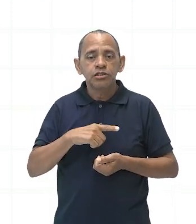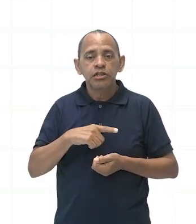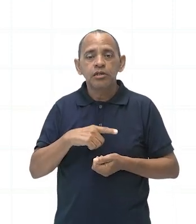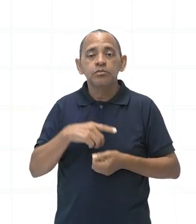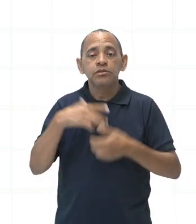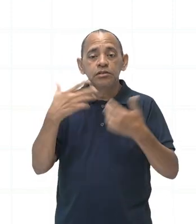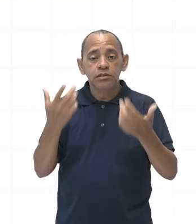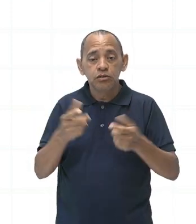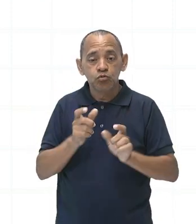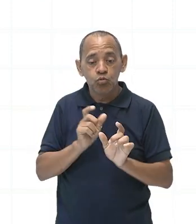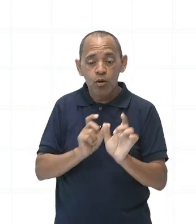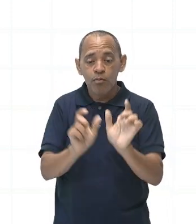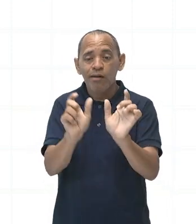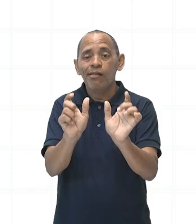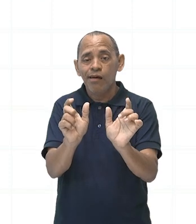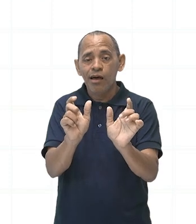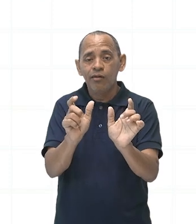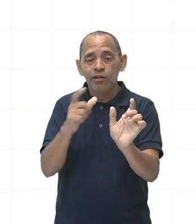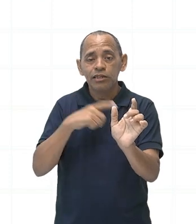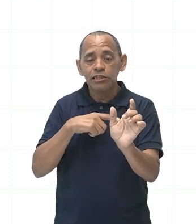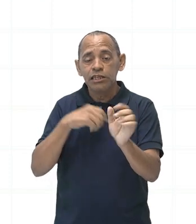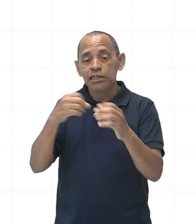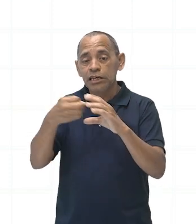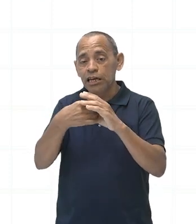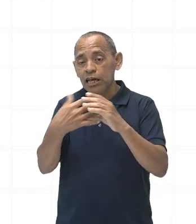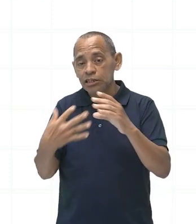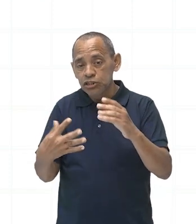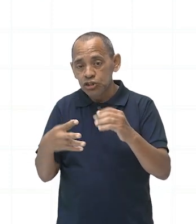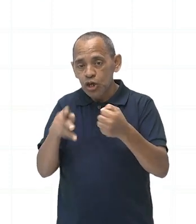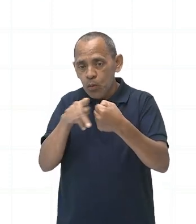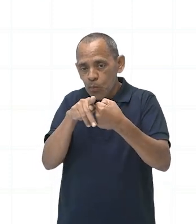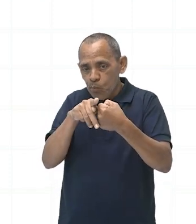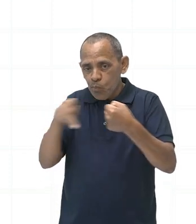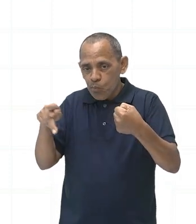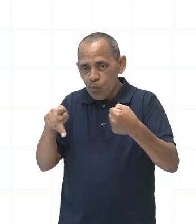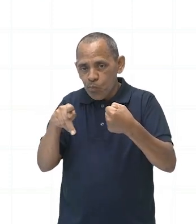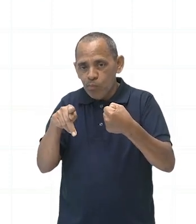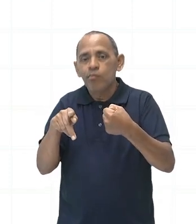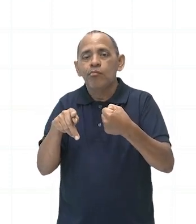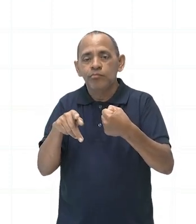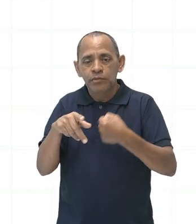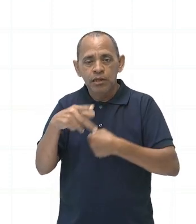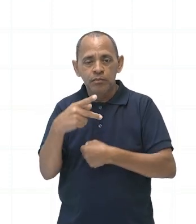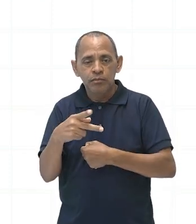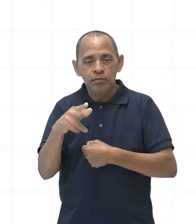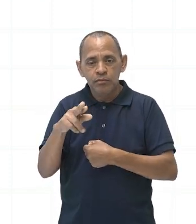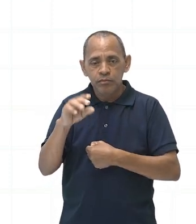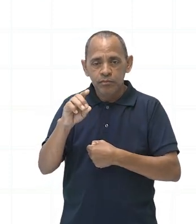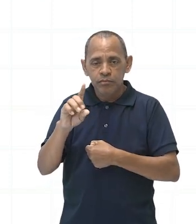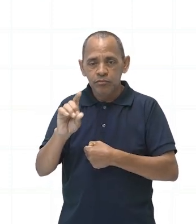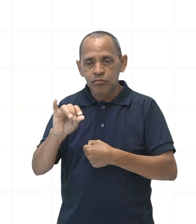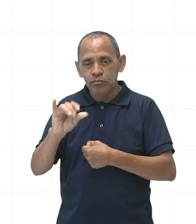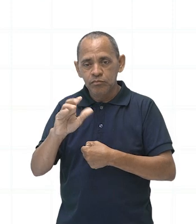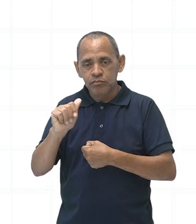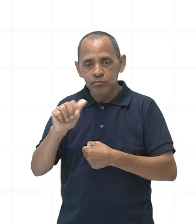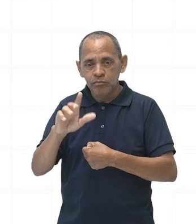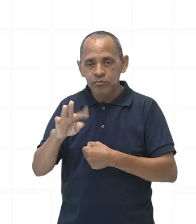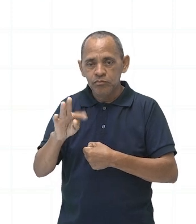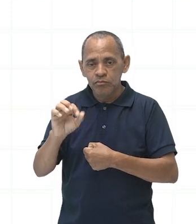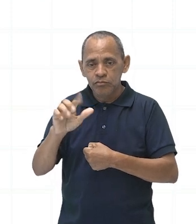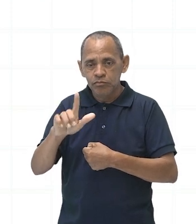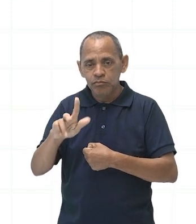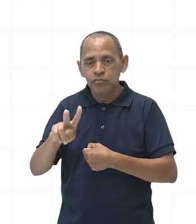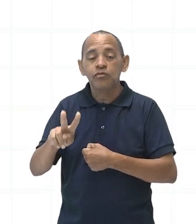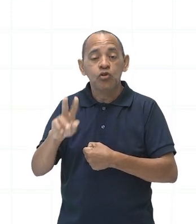palavra que traz a caracterização. Temos o predicativo, correto? Que neste caso é do próprio sujeito. Então,